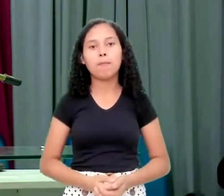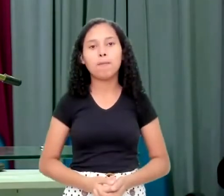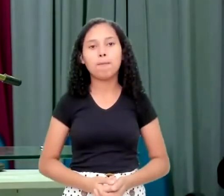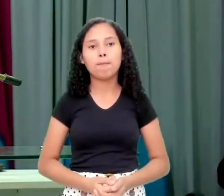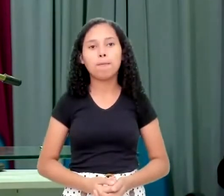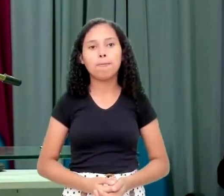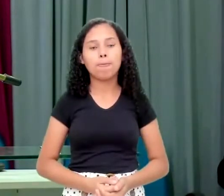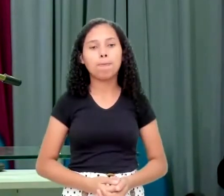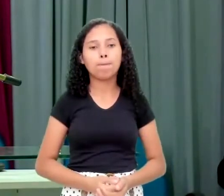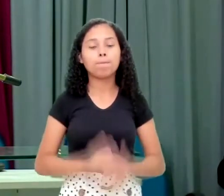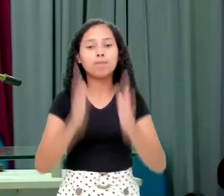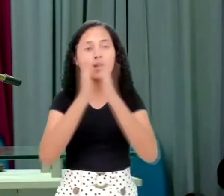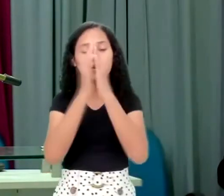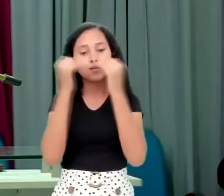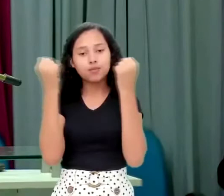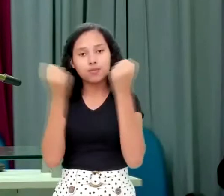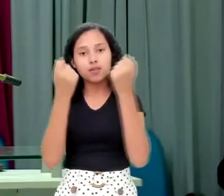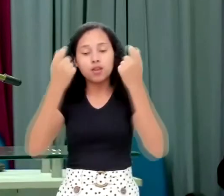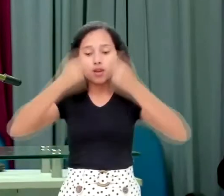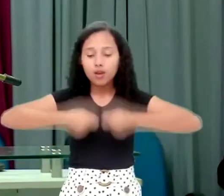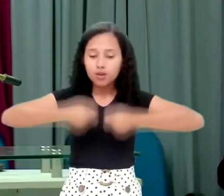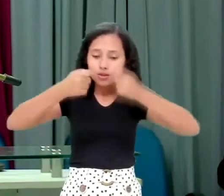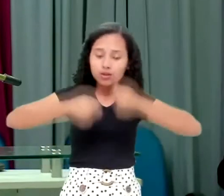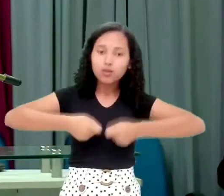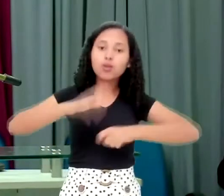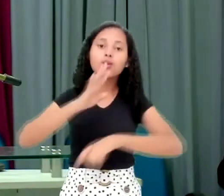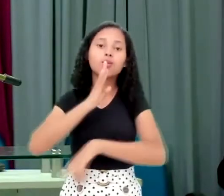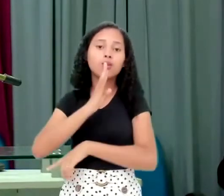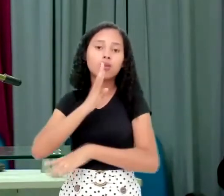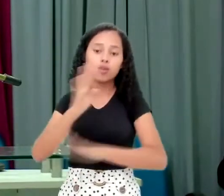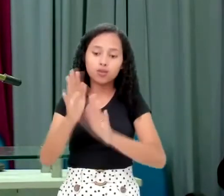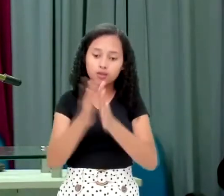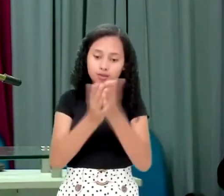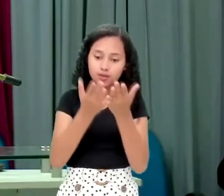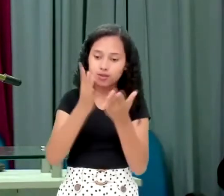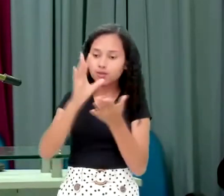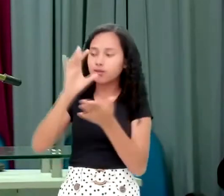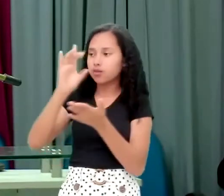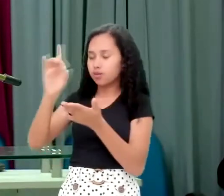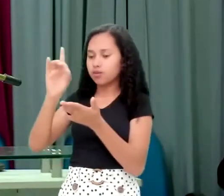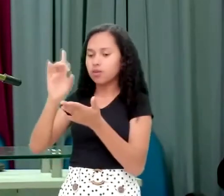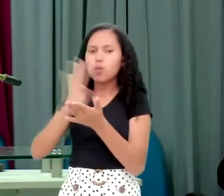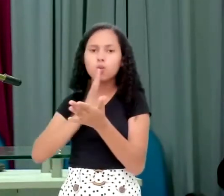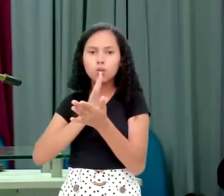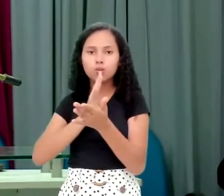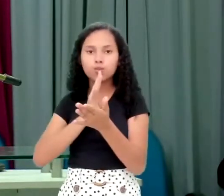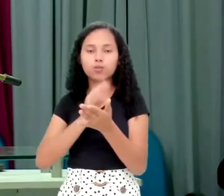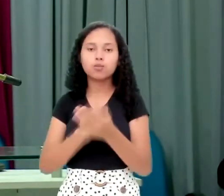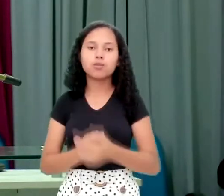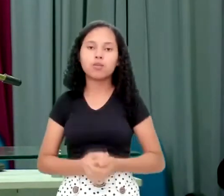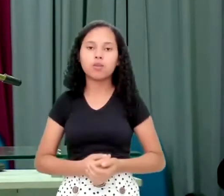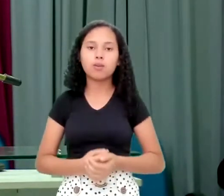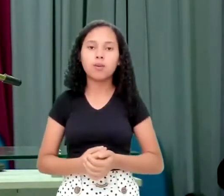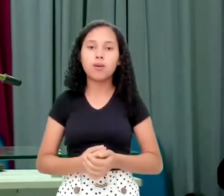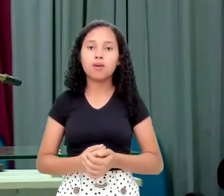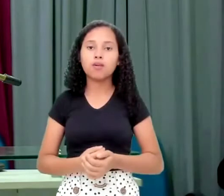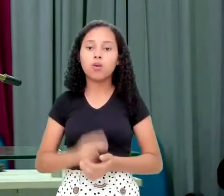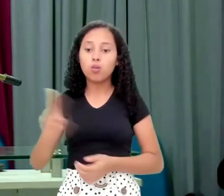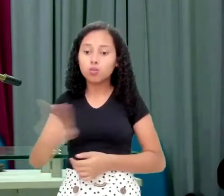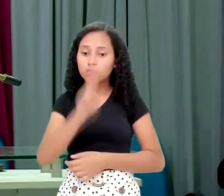aleluia, aleluia. Precisamos conhecer a palavra de Deus para poder fazer uso